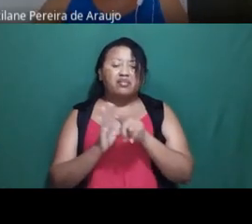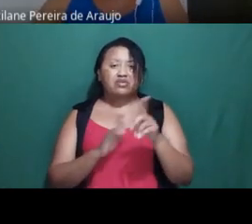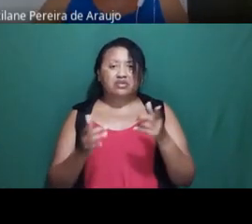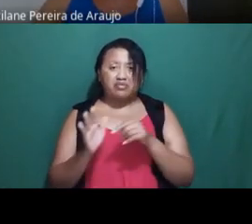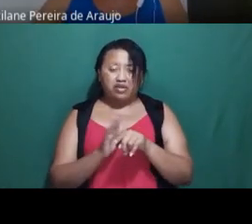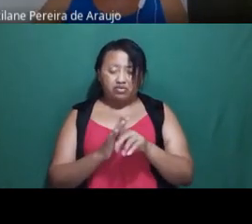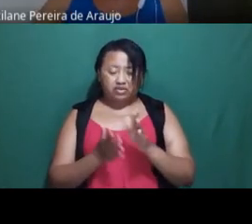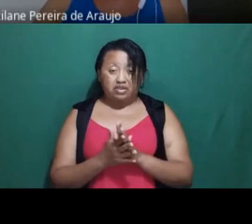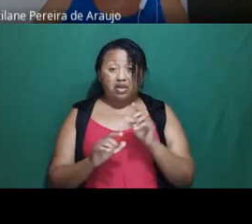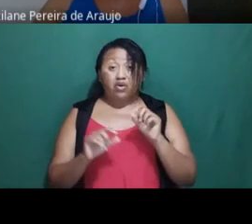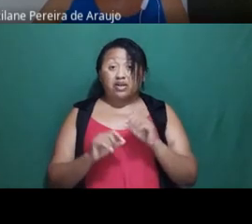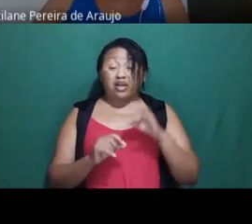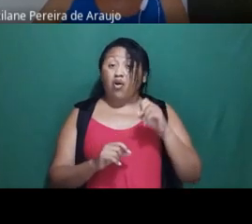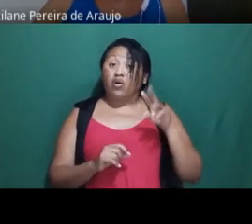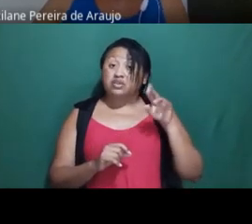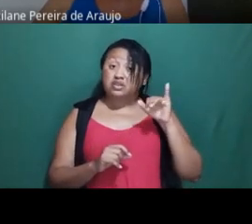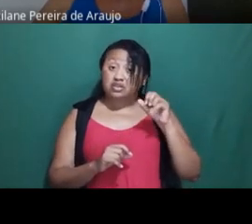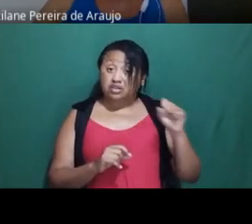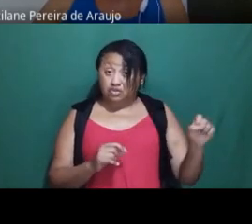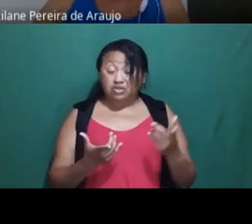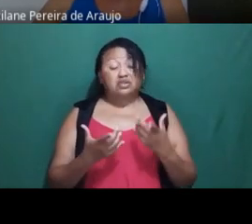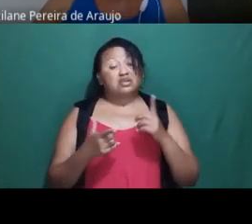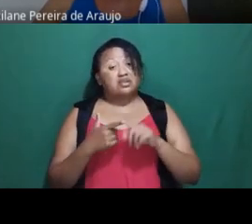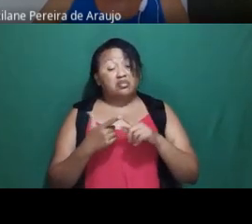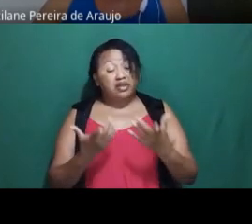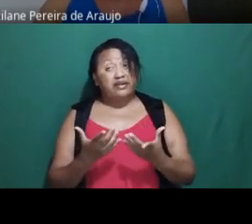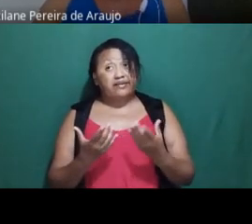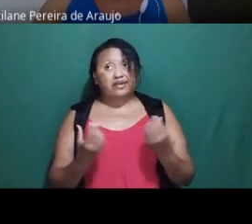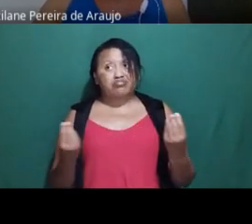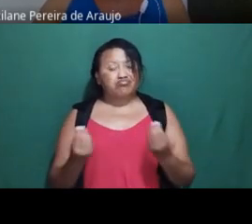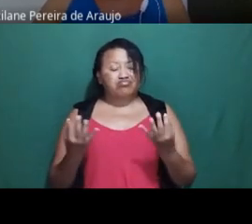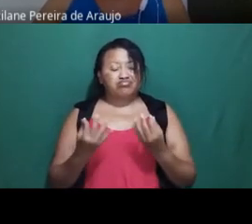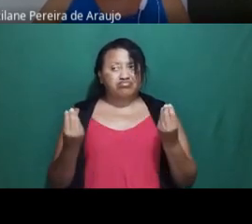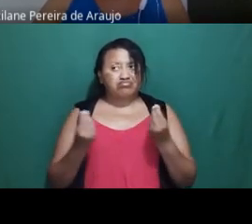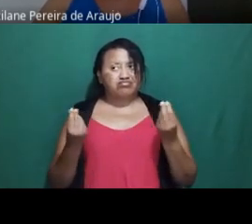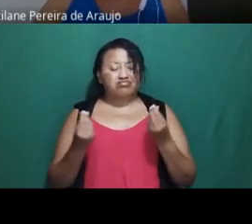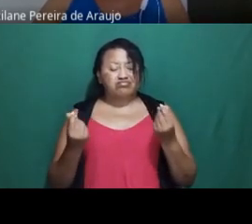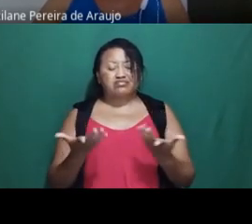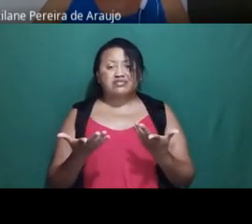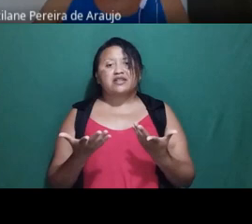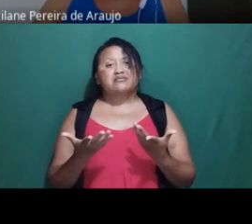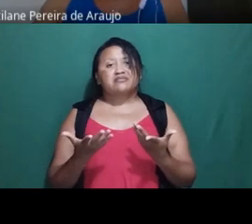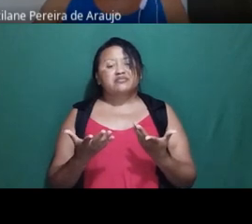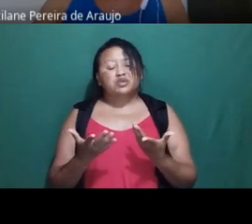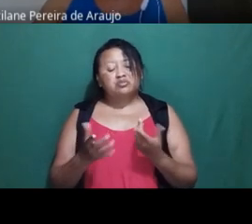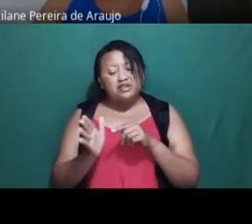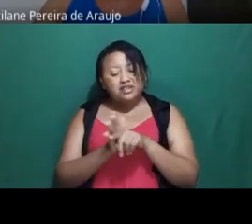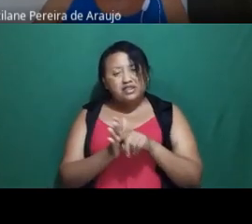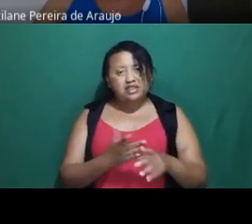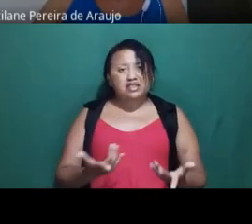a questão traz a obra O Cortiço da Luiza Azevedo diz que é um clássico na literatura e é um clássico por explorar